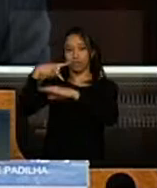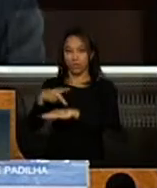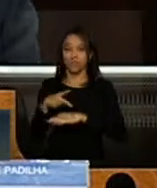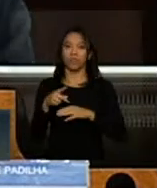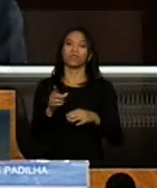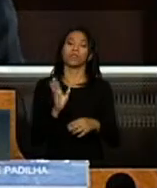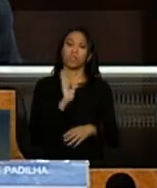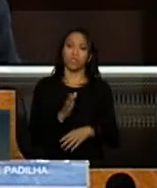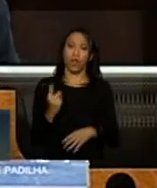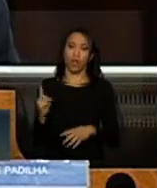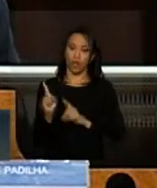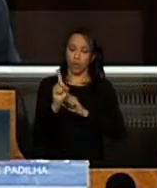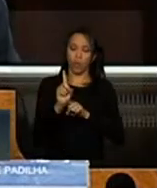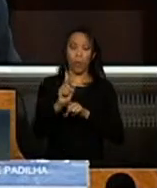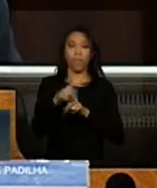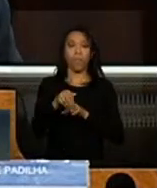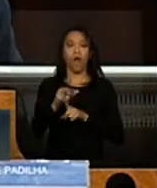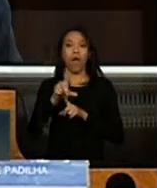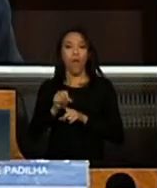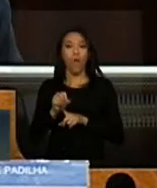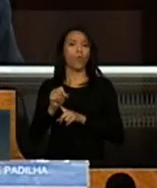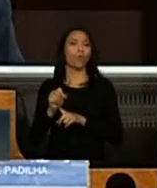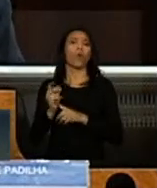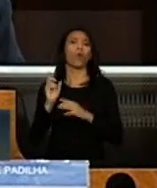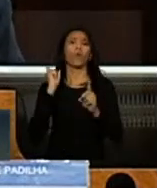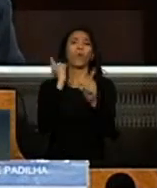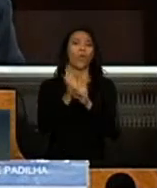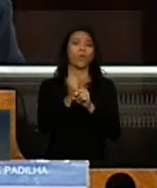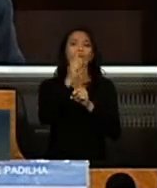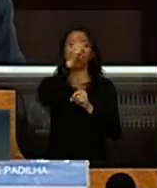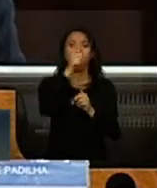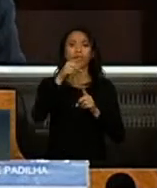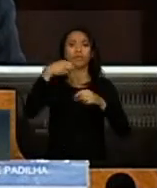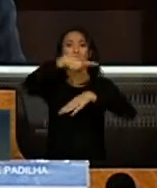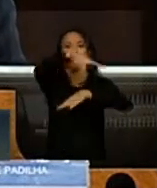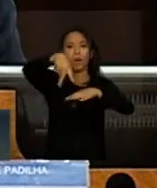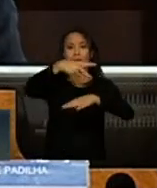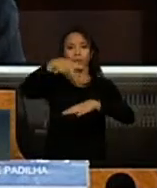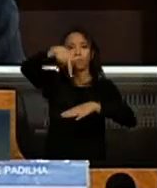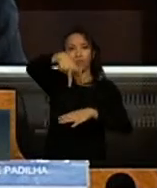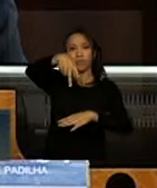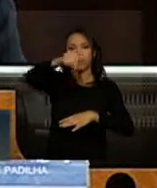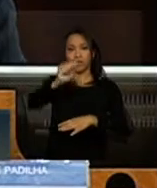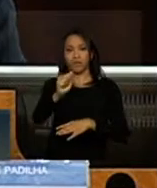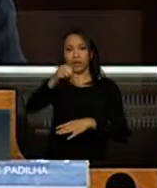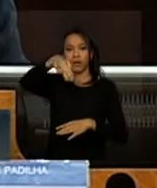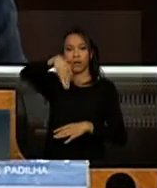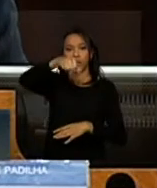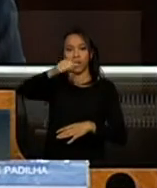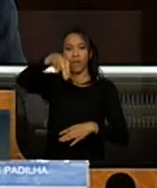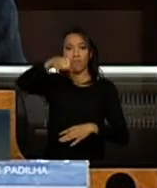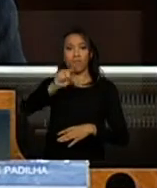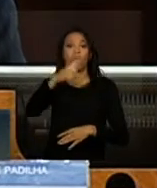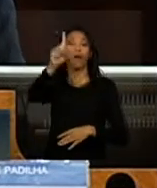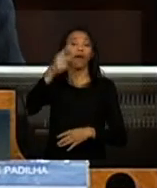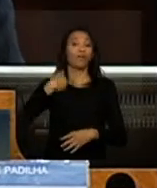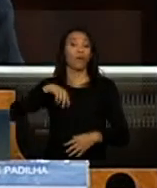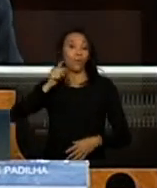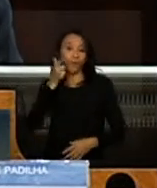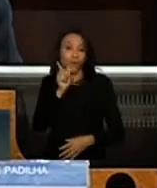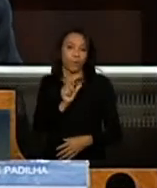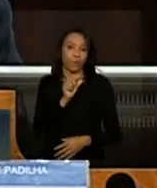Paulo Bonilla estiveram essa semana no Encontro Panamá. Nós alcançamos 5 anos antes, né?